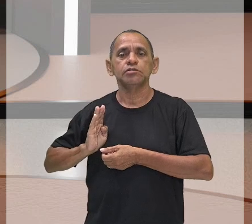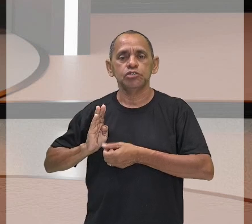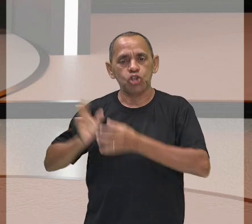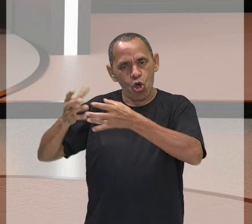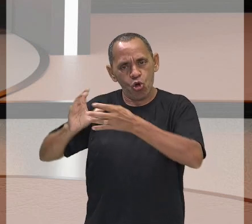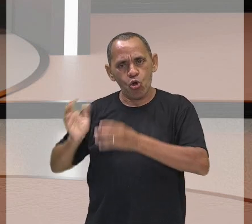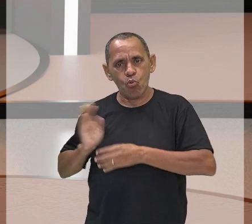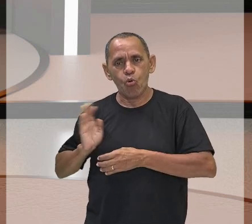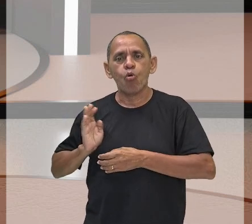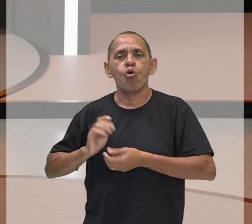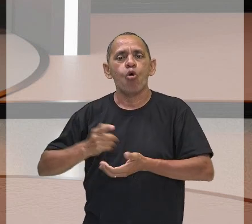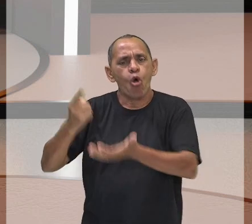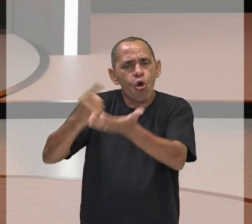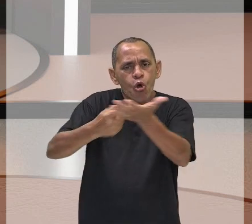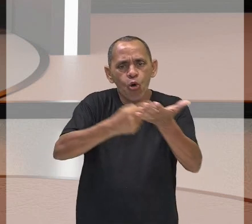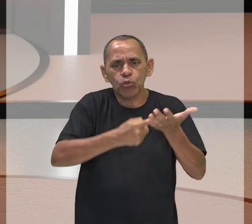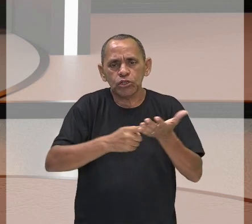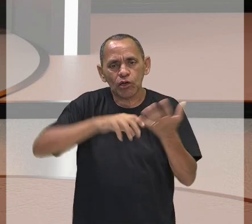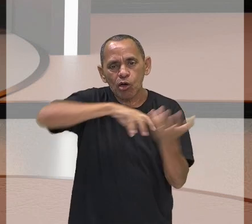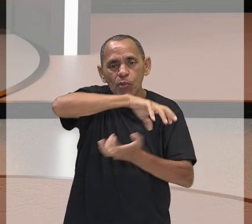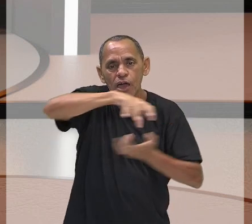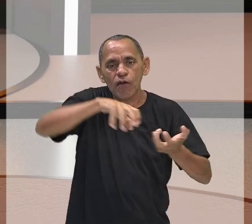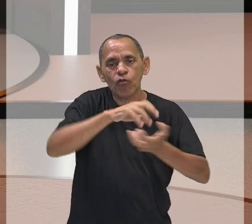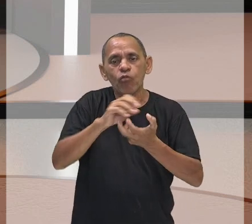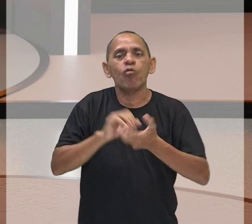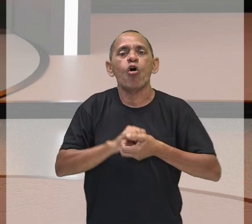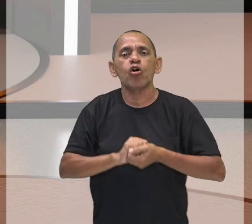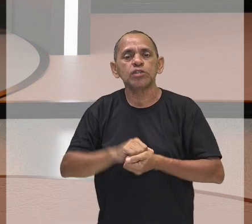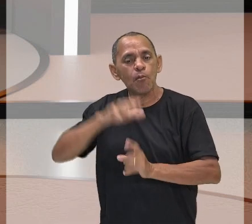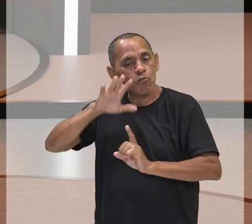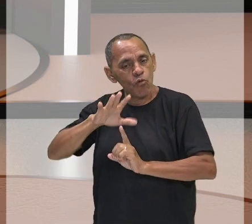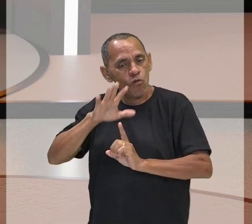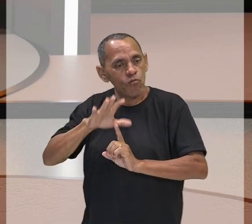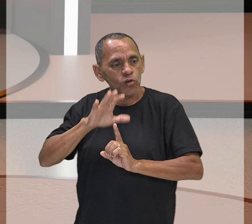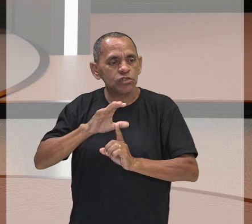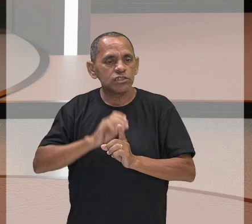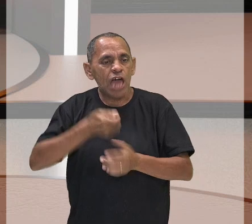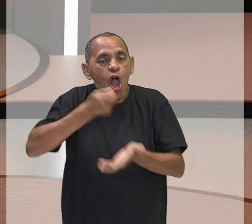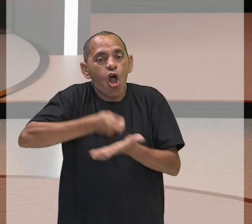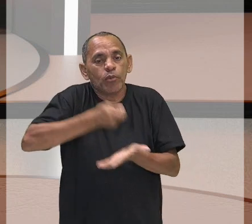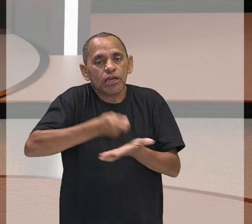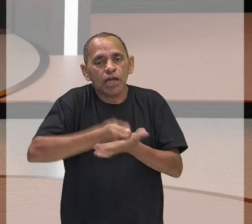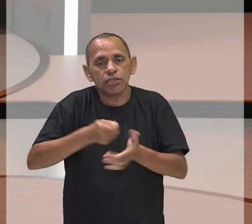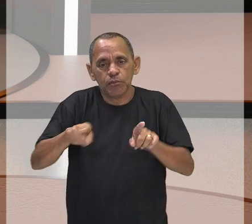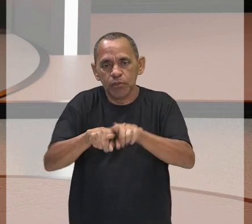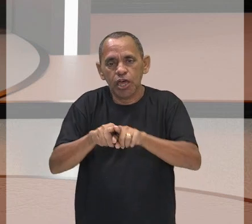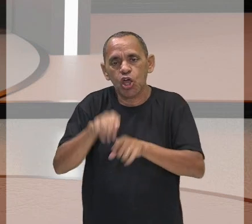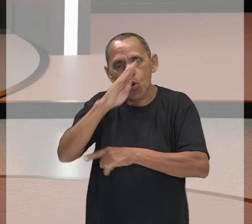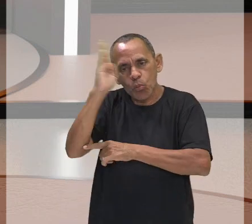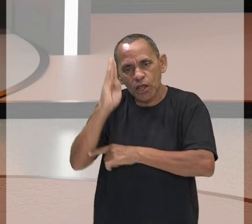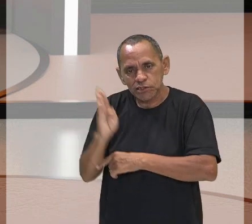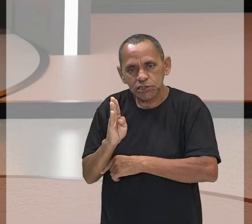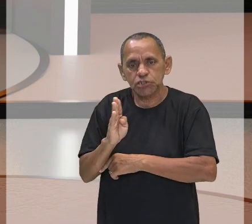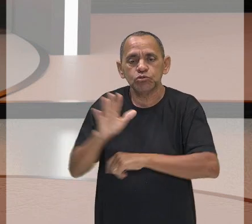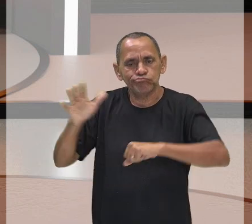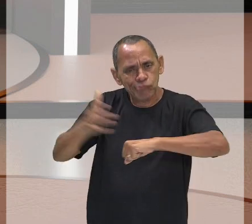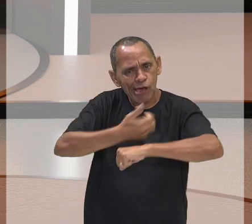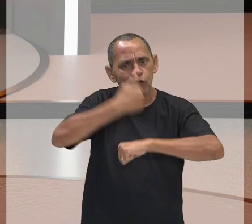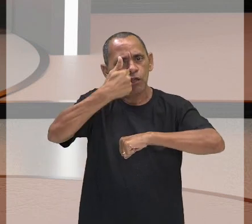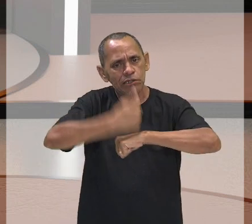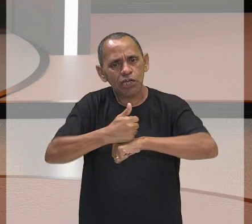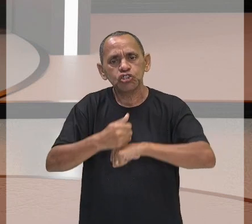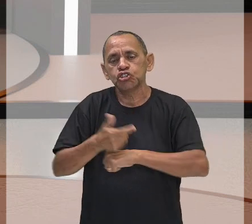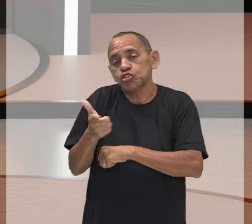uma revolta para justamente forçar a recolonização do Brasil, por assim dizer. E esse momento a